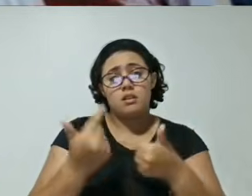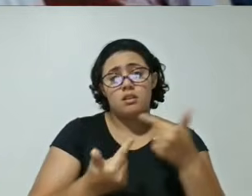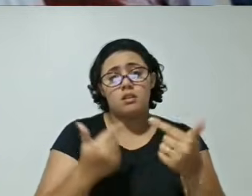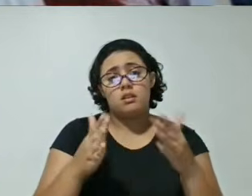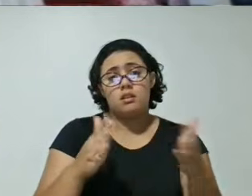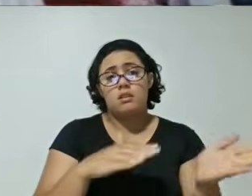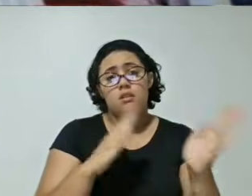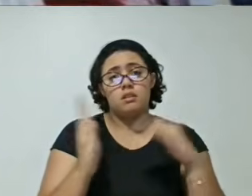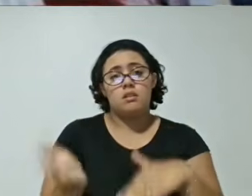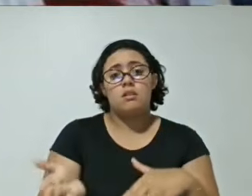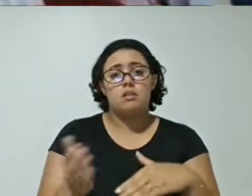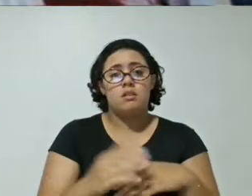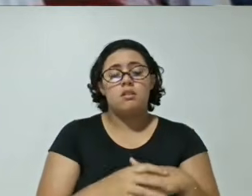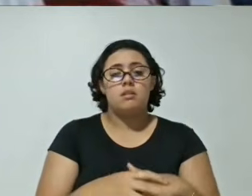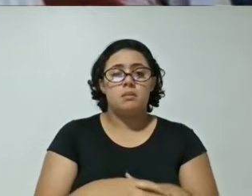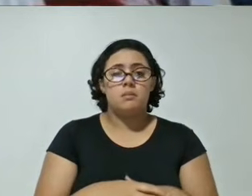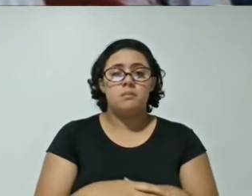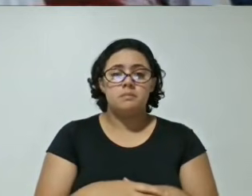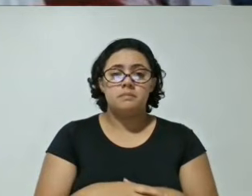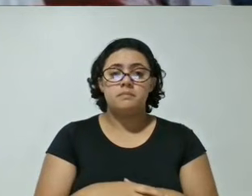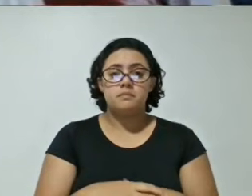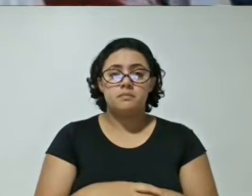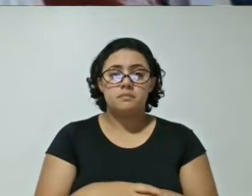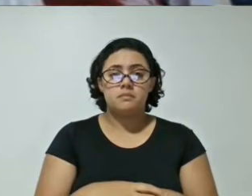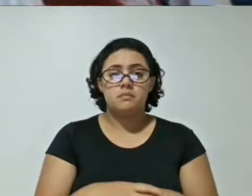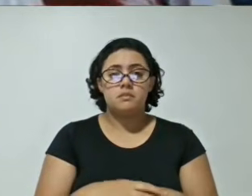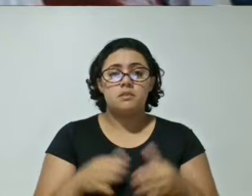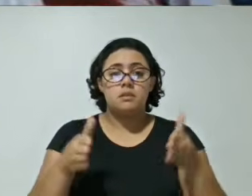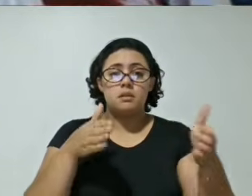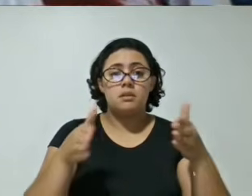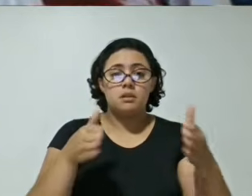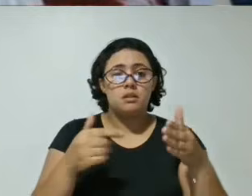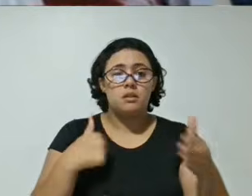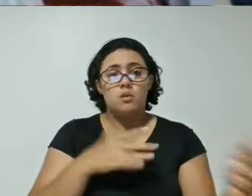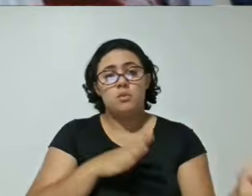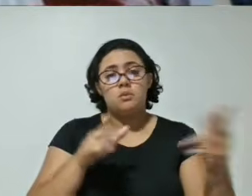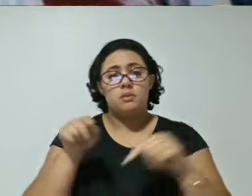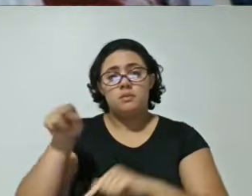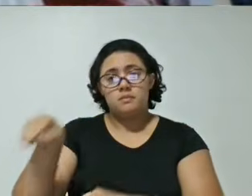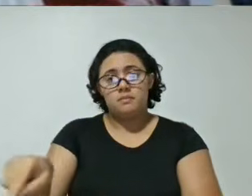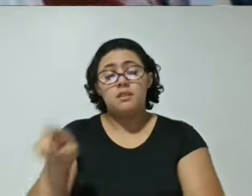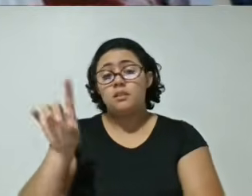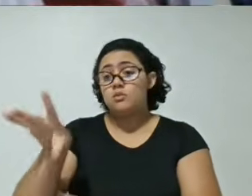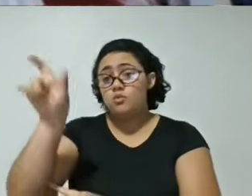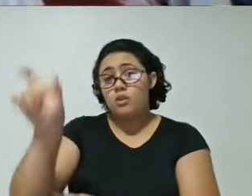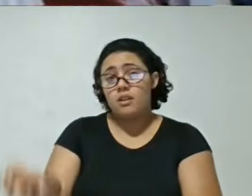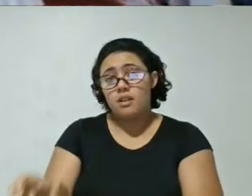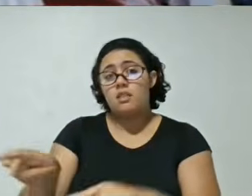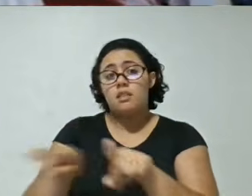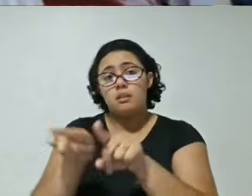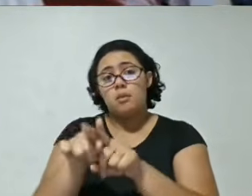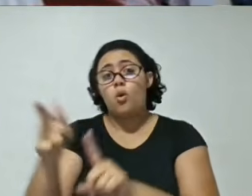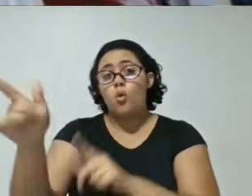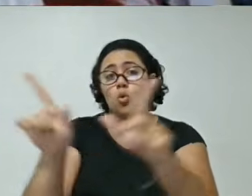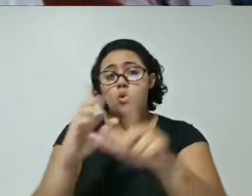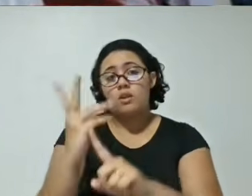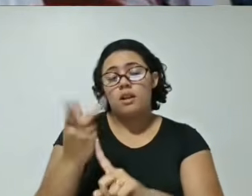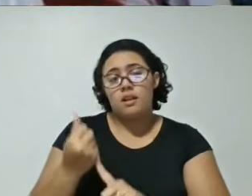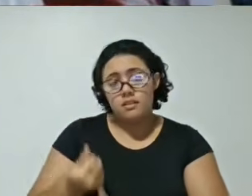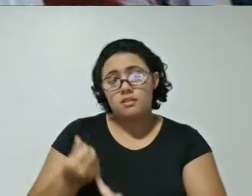família do Garçom. O Gladys é um cara fundamental nesse período que eu tive lá. Né? Não só ele, como outros artistas também da ilha,